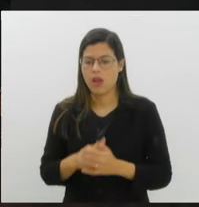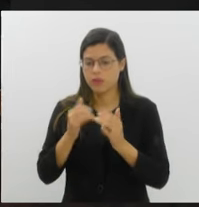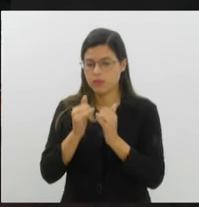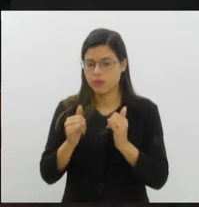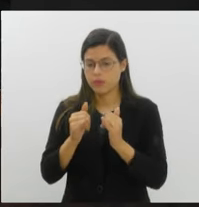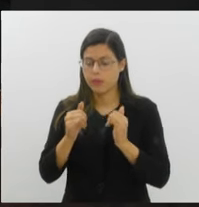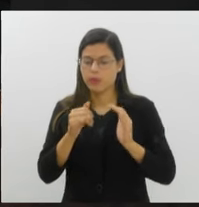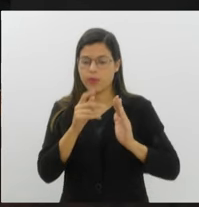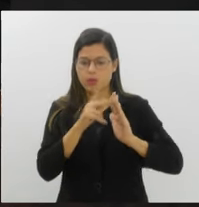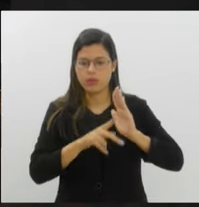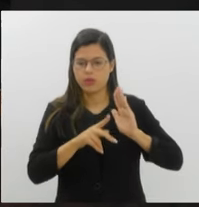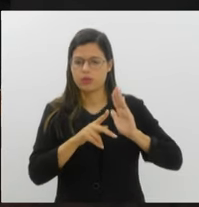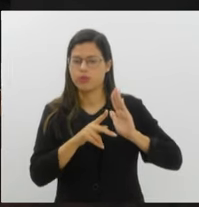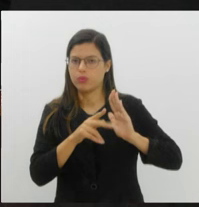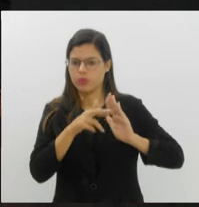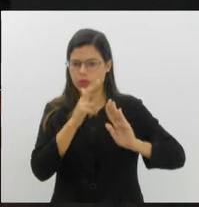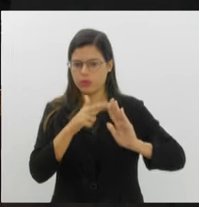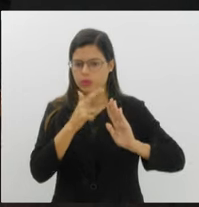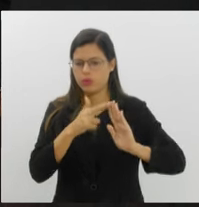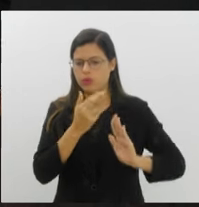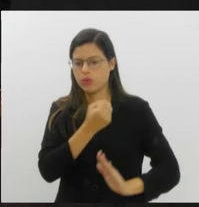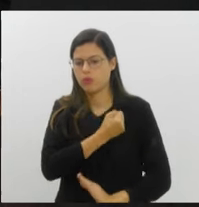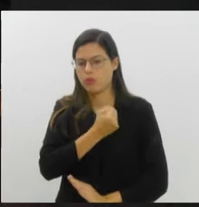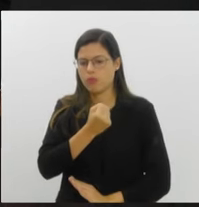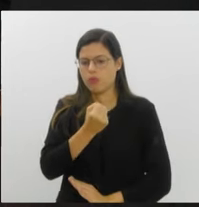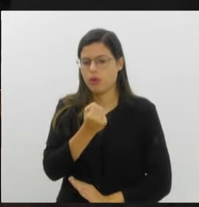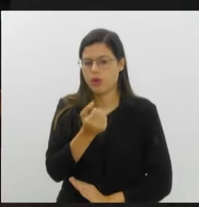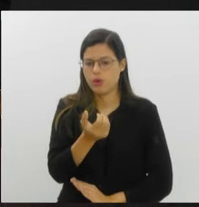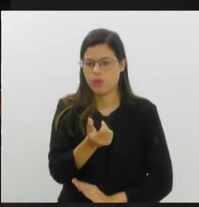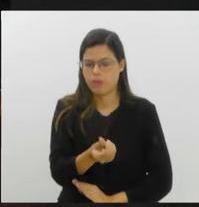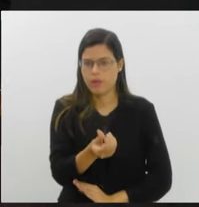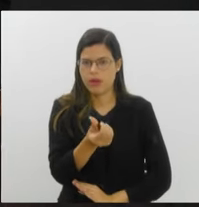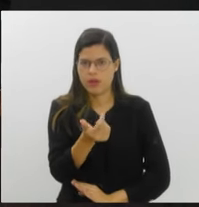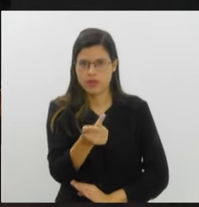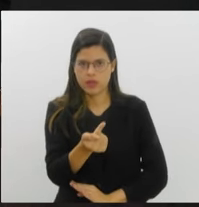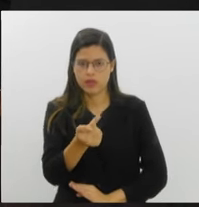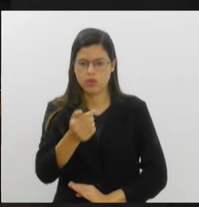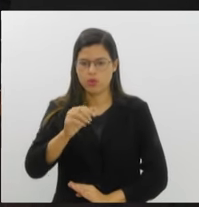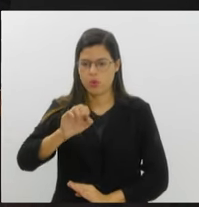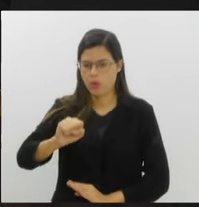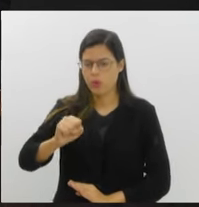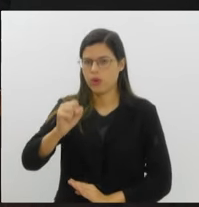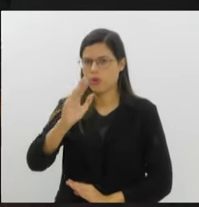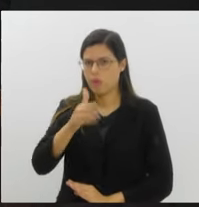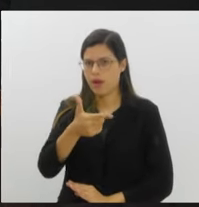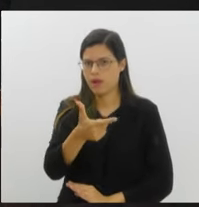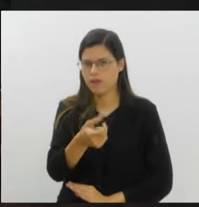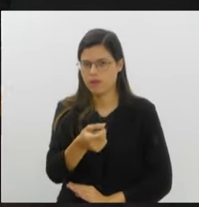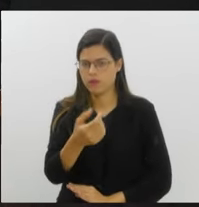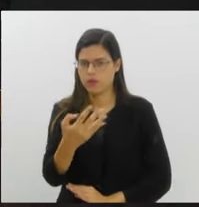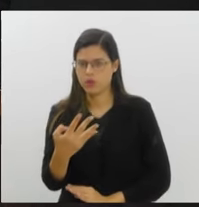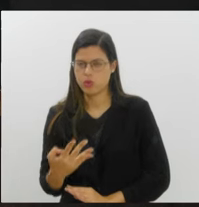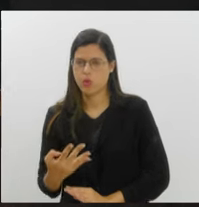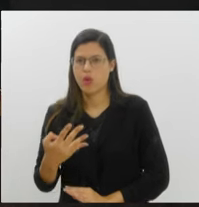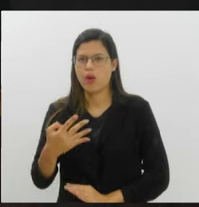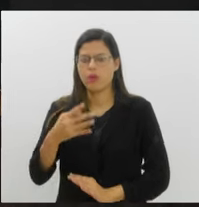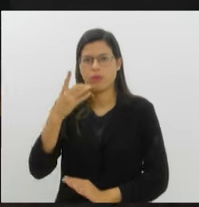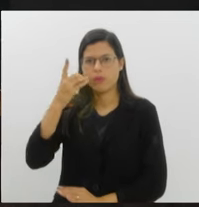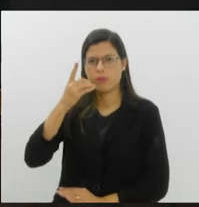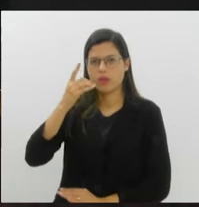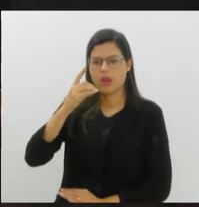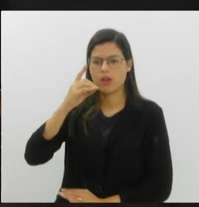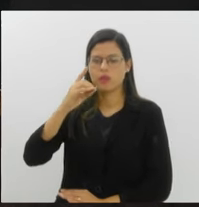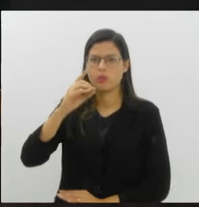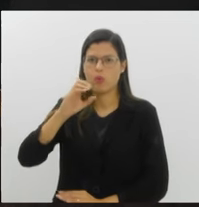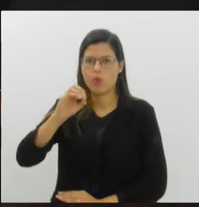de resolução número 678 de 2024, de autoria do deputado Jari Oliveira, que concede a